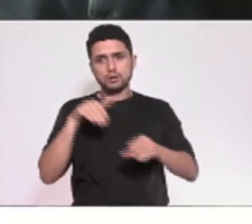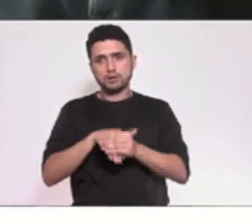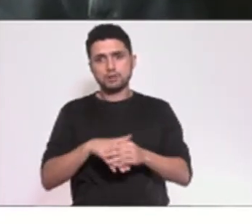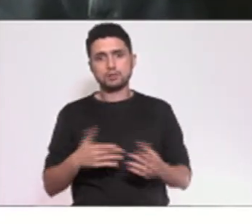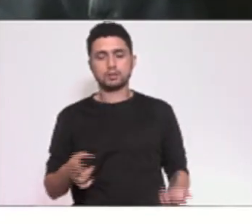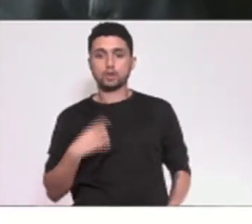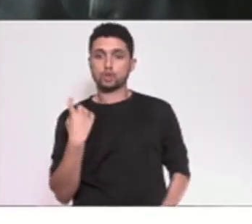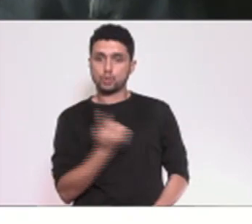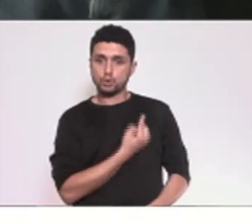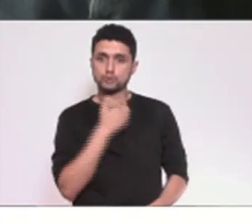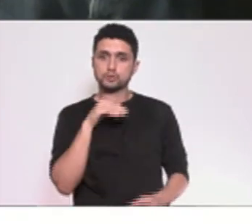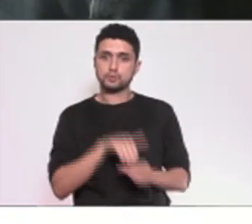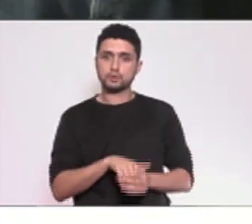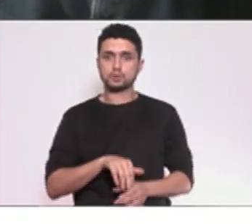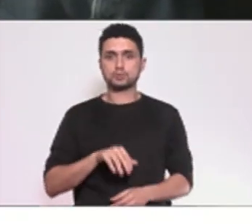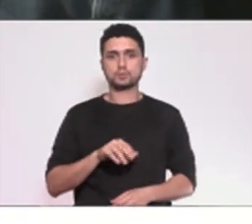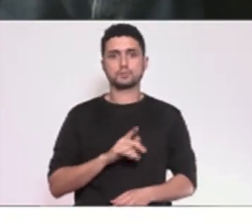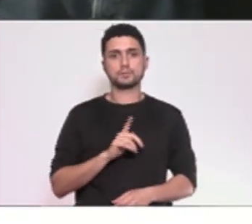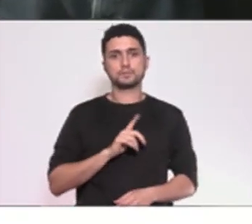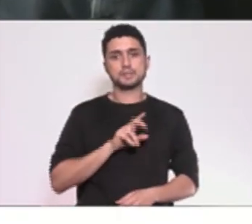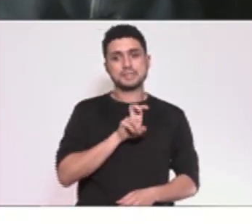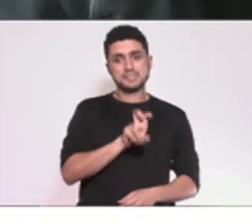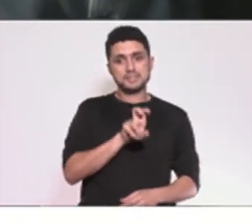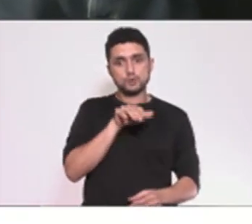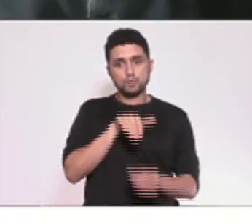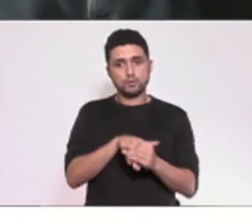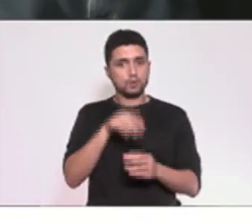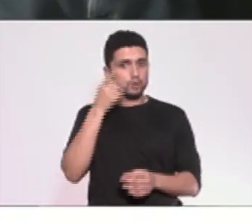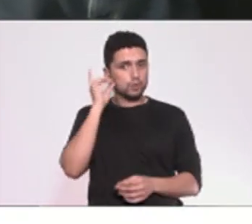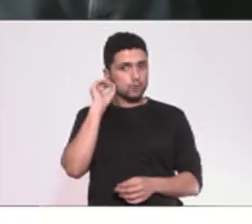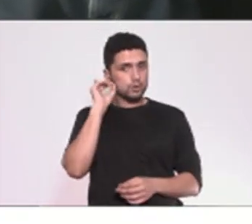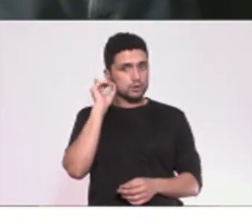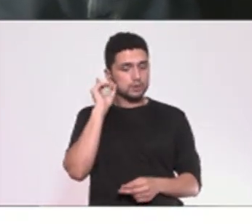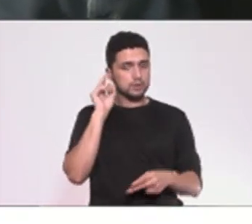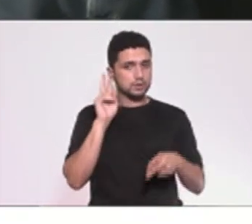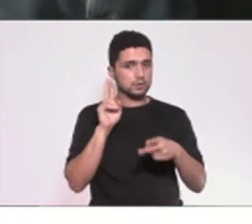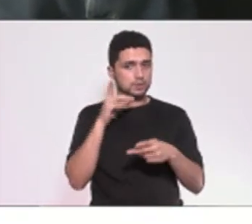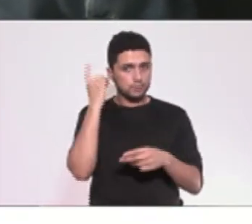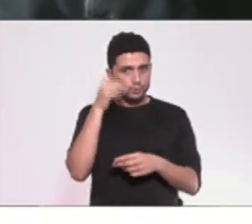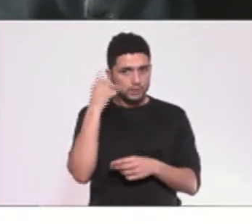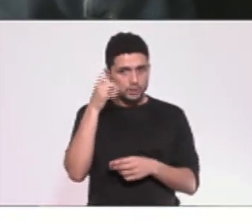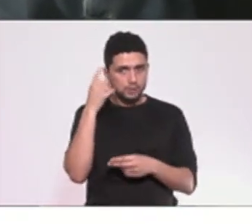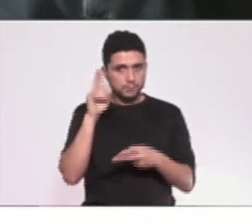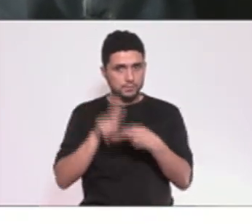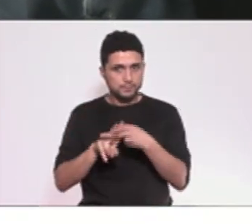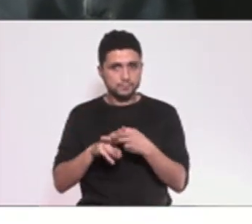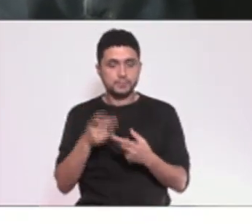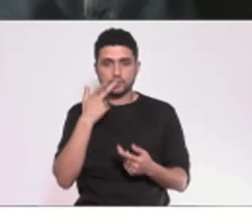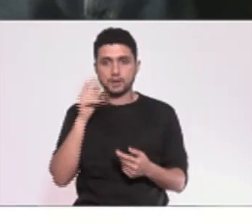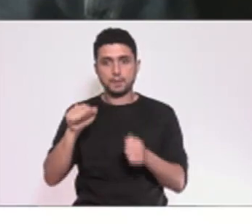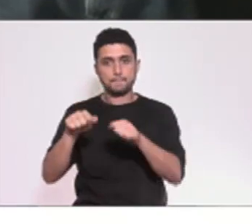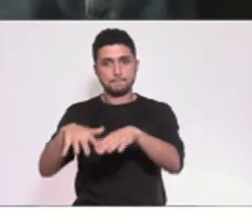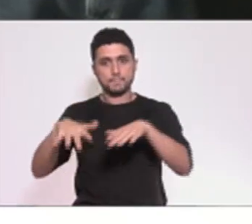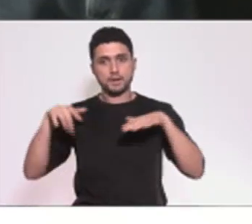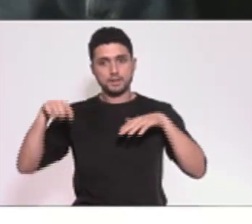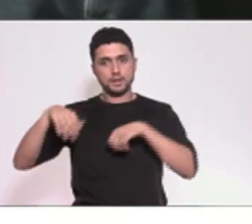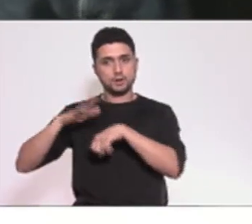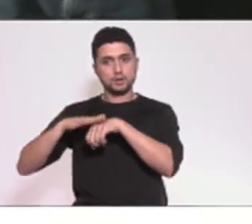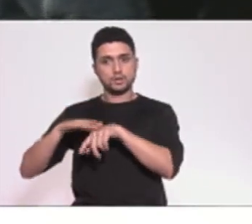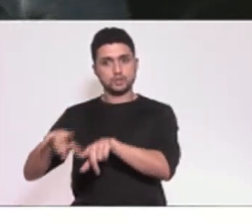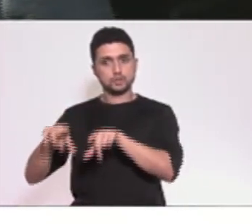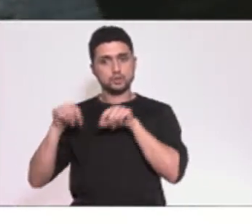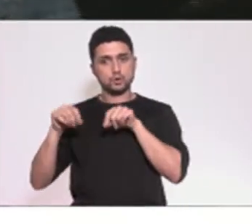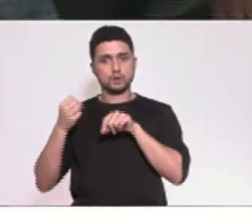voto, dos 5 de ontem da CCJ, foi para dizer o seguinte, o plenário decida se mantém ou se